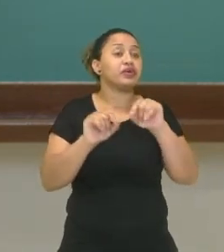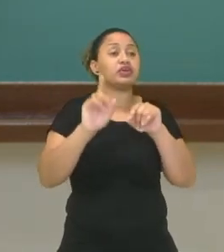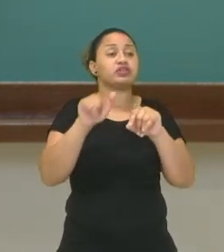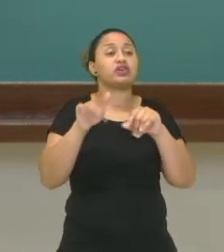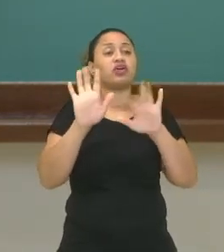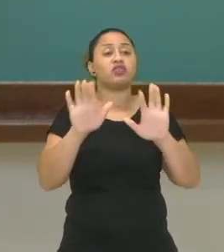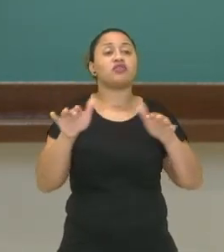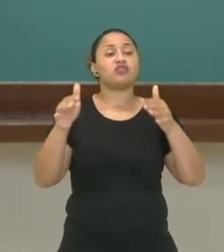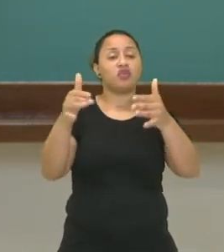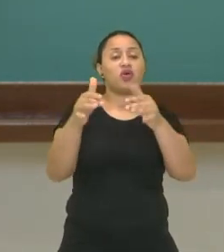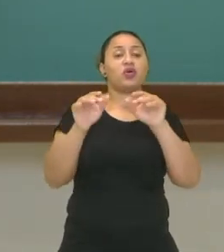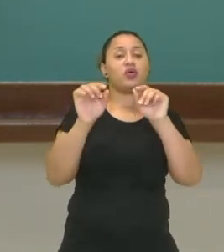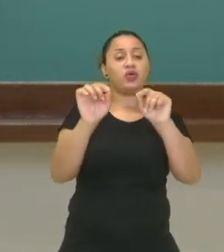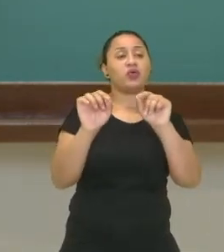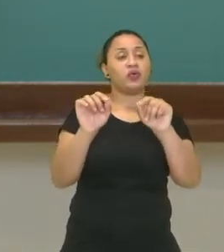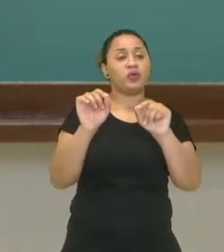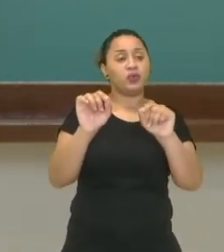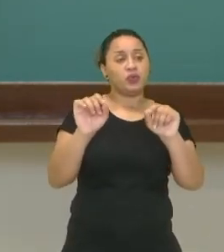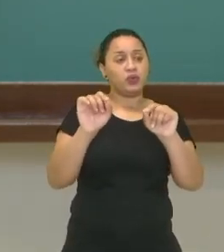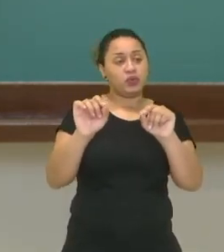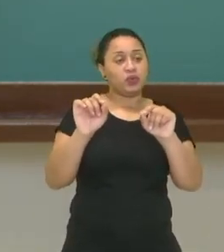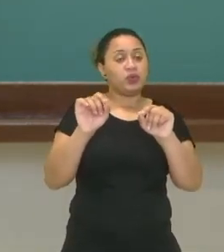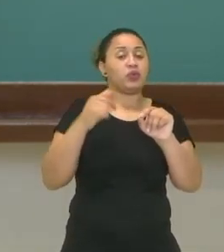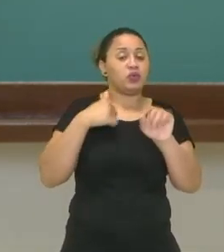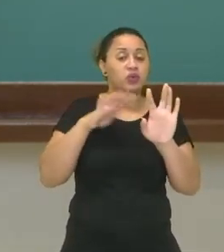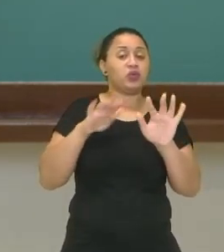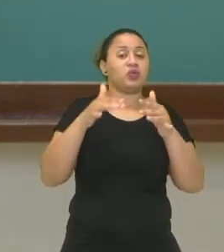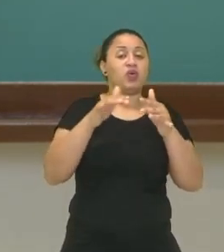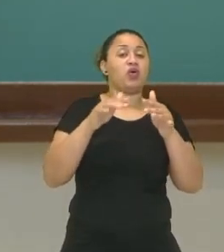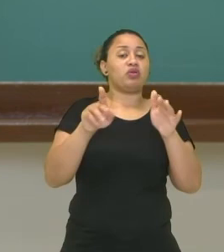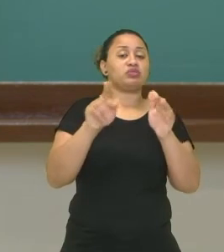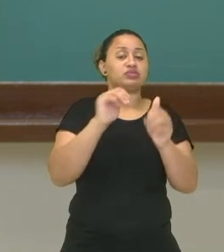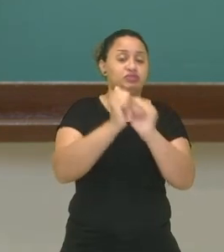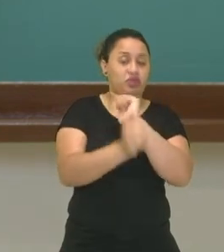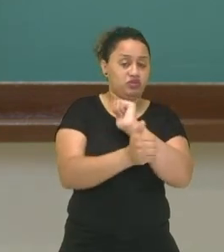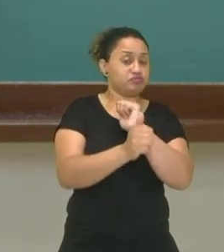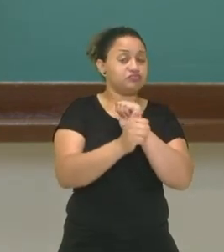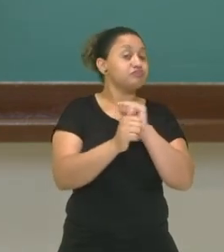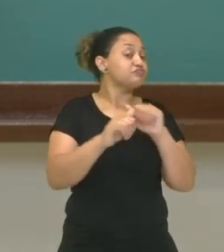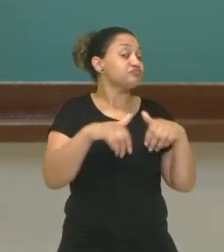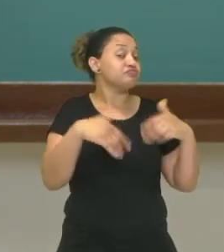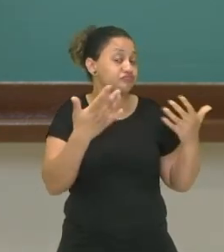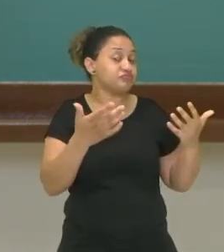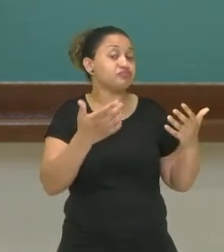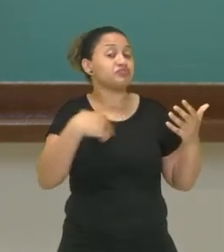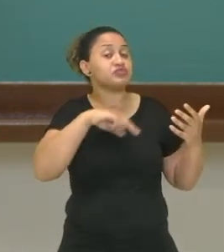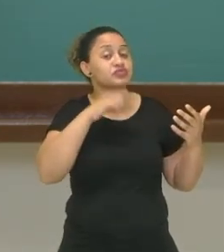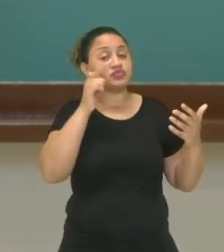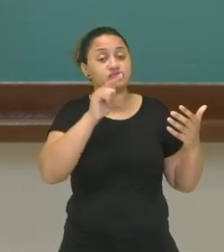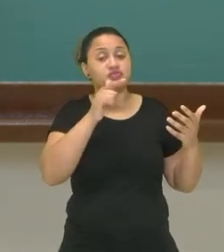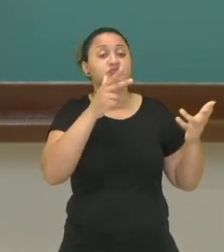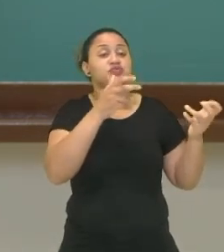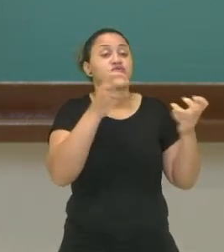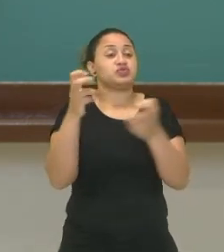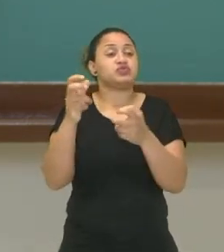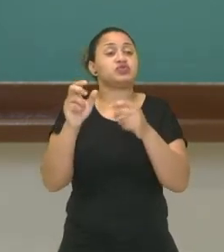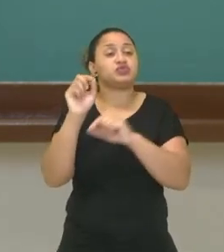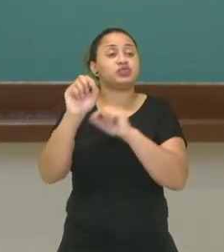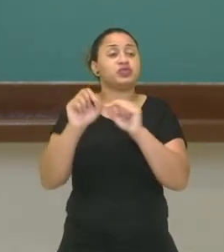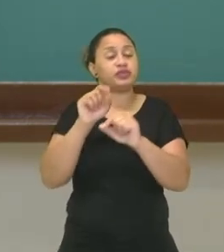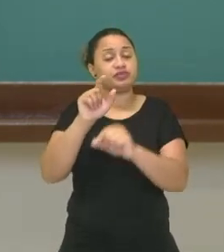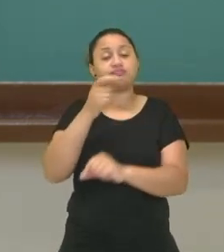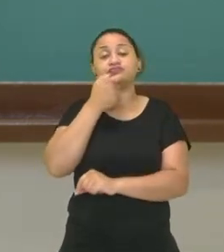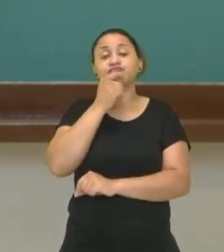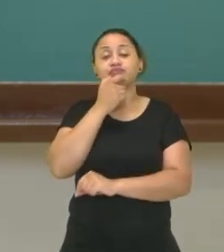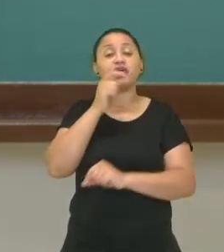mais voltadas para fins esportivos. Tanto é que a gente consegue observar que foi lá na